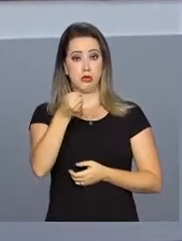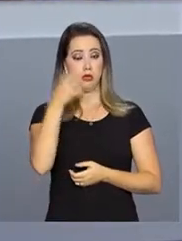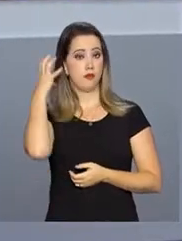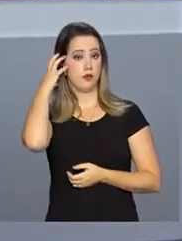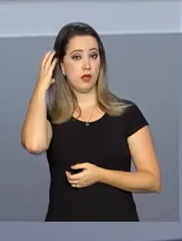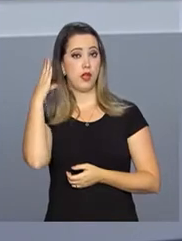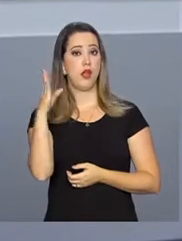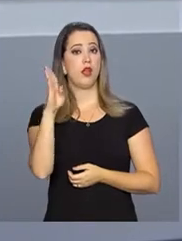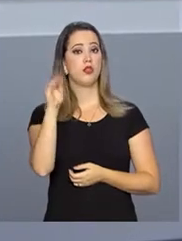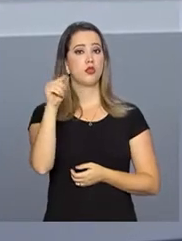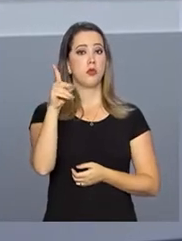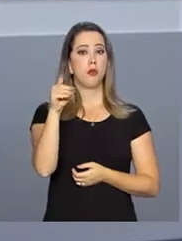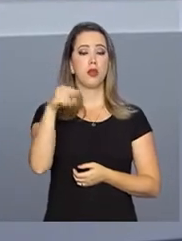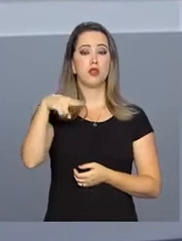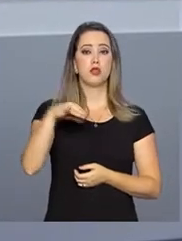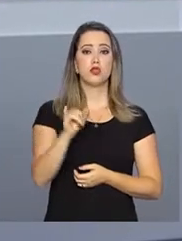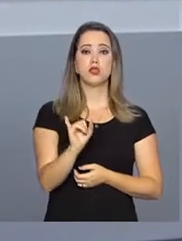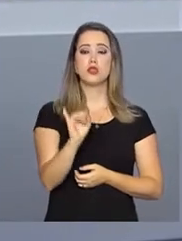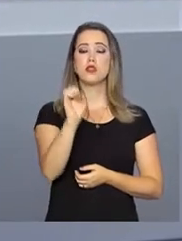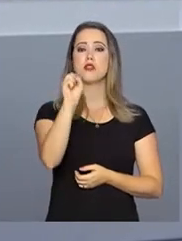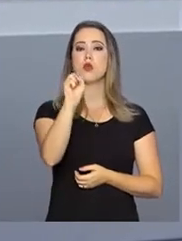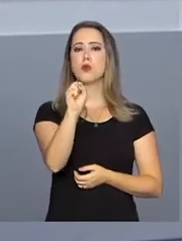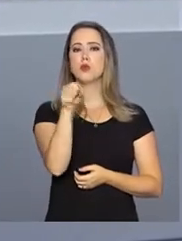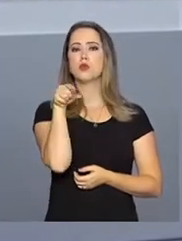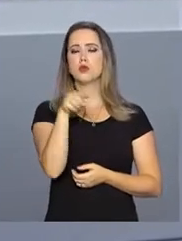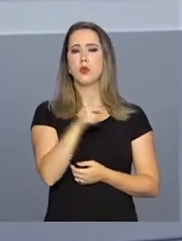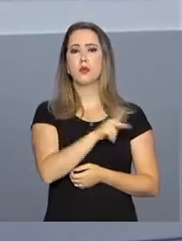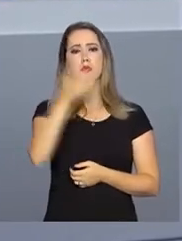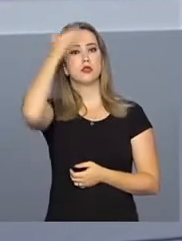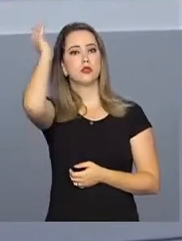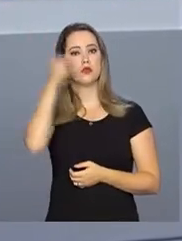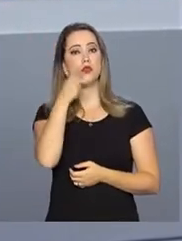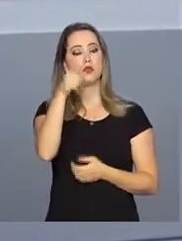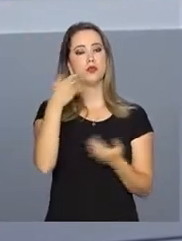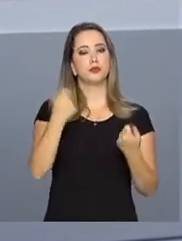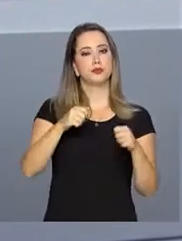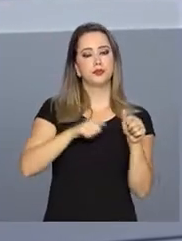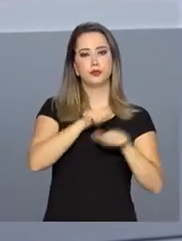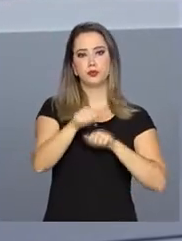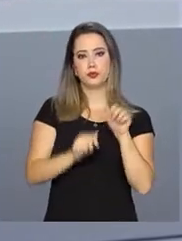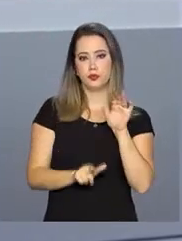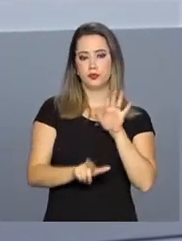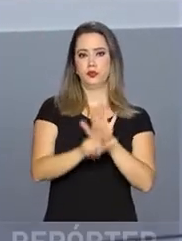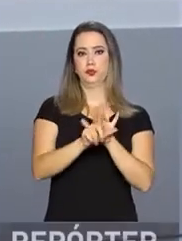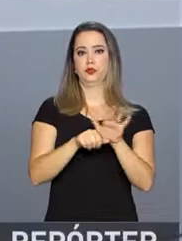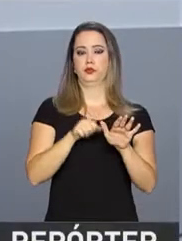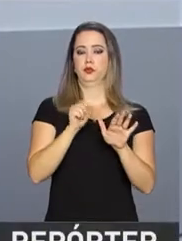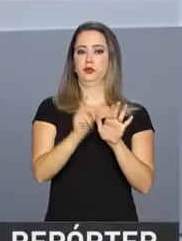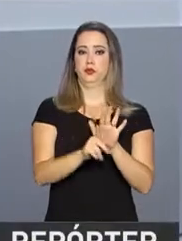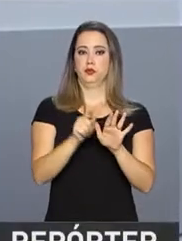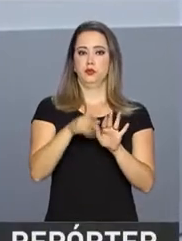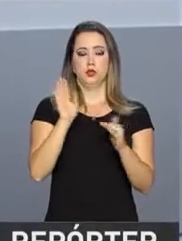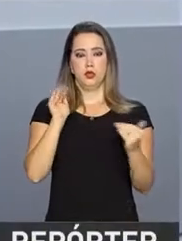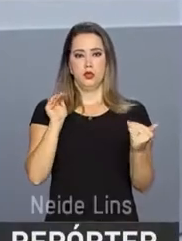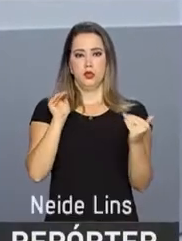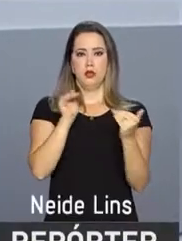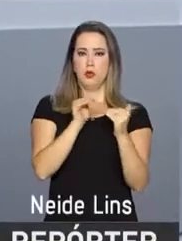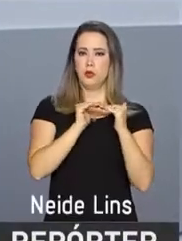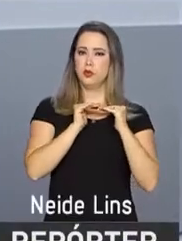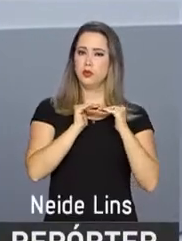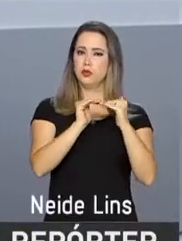rádio bandnews o presidente michel temer disse que ao fazer a reforma da previdência o governo está aplicando o princípio da igualdade